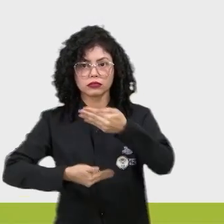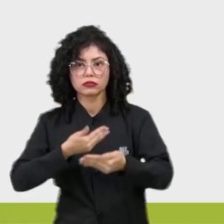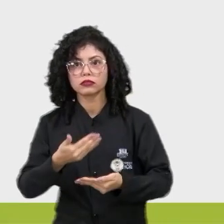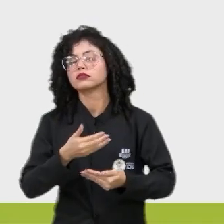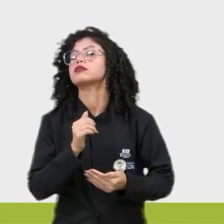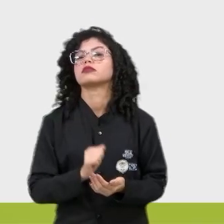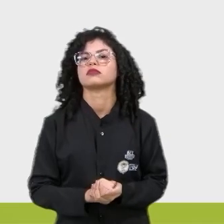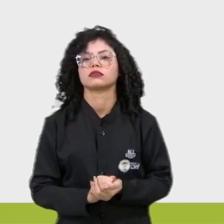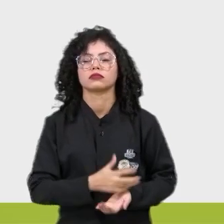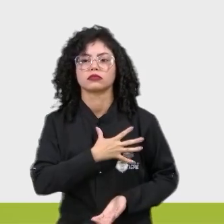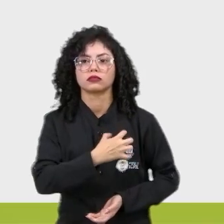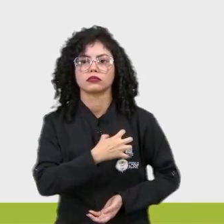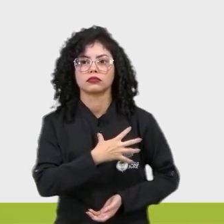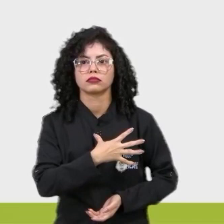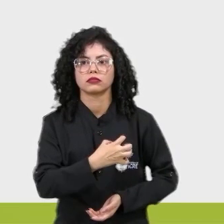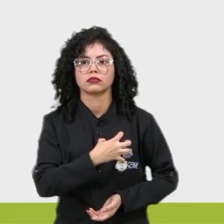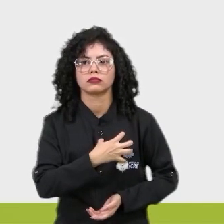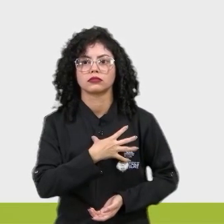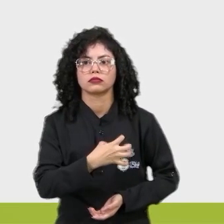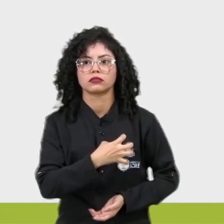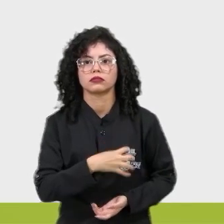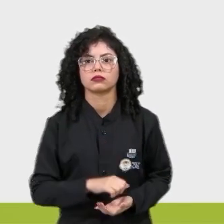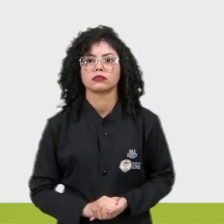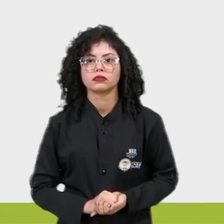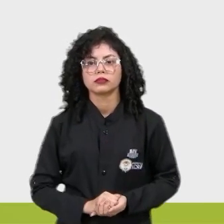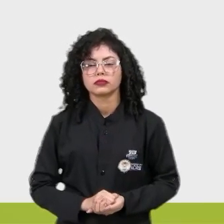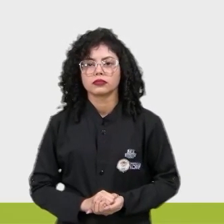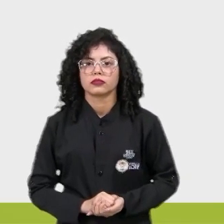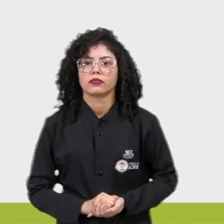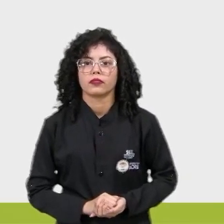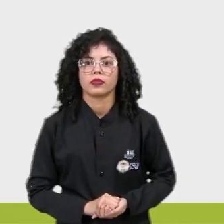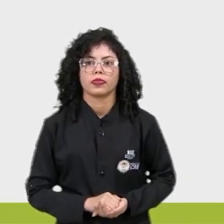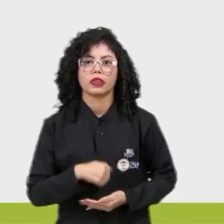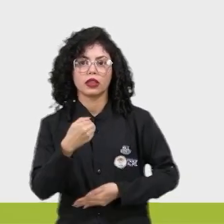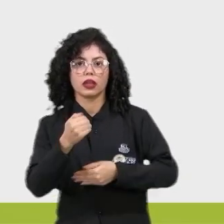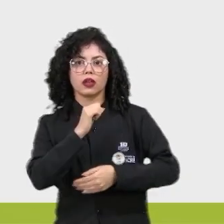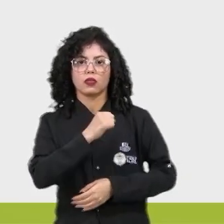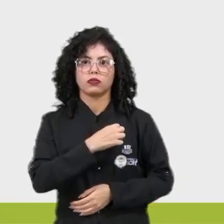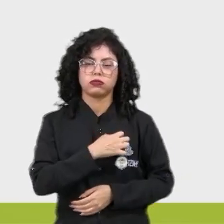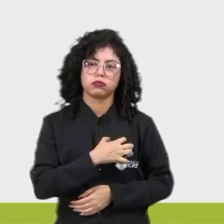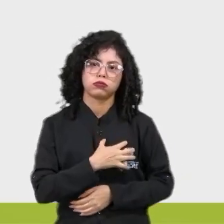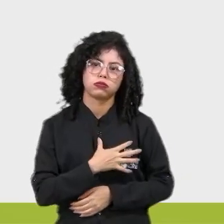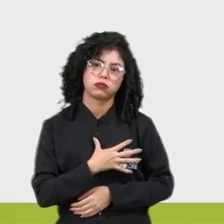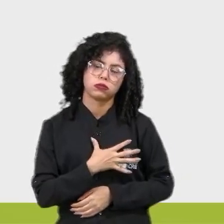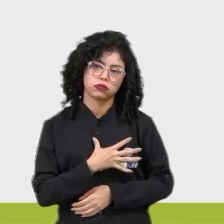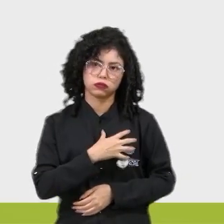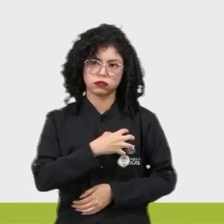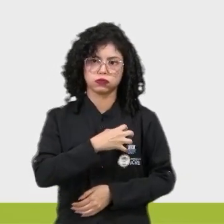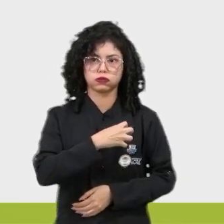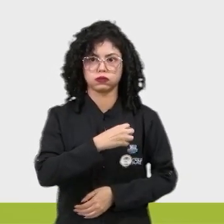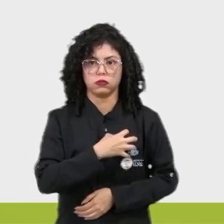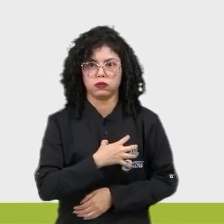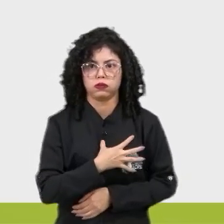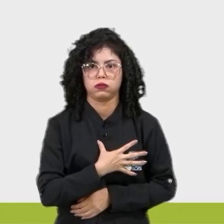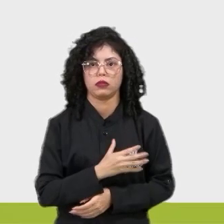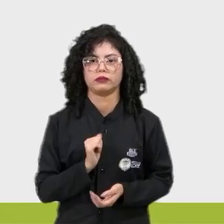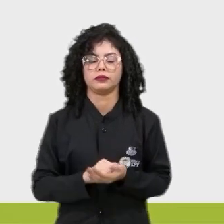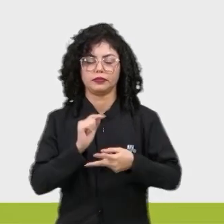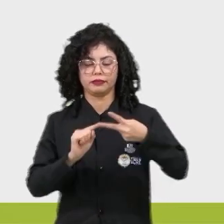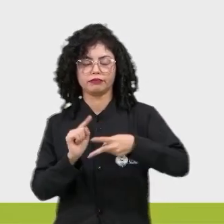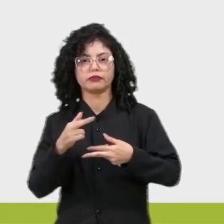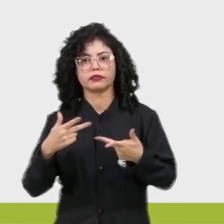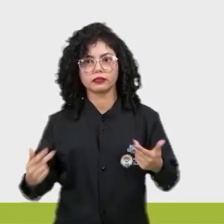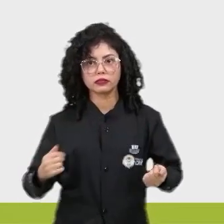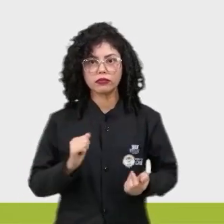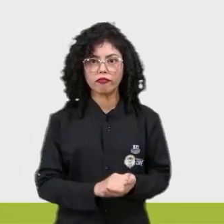contração cardíaca, que eu já falei para vocês, e durante o relaxamento cardíaco. Aqui a gente tem